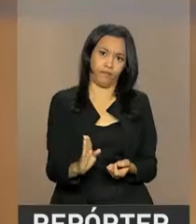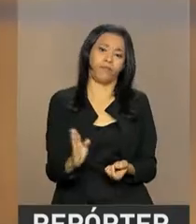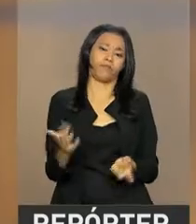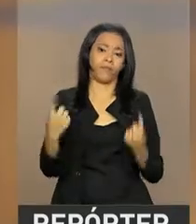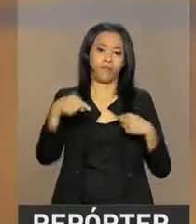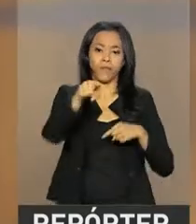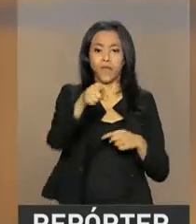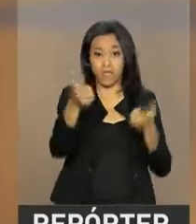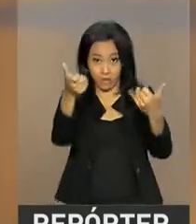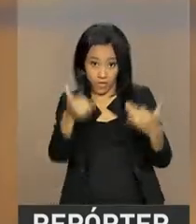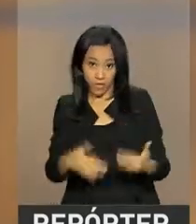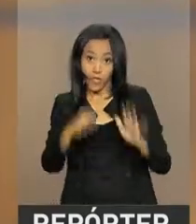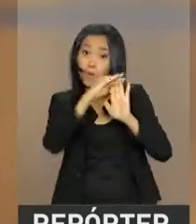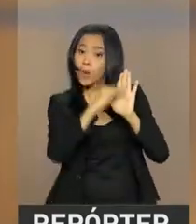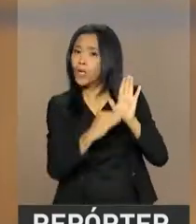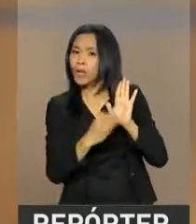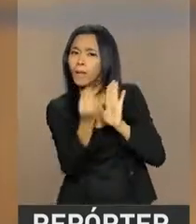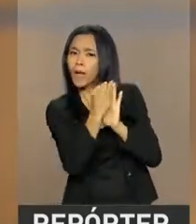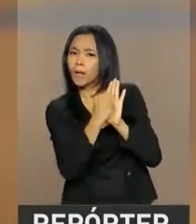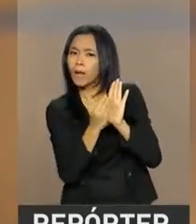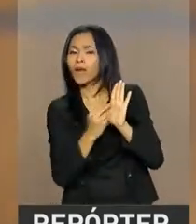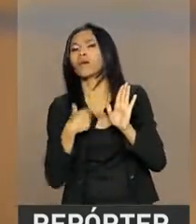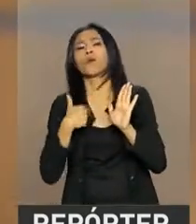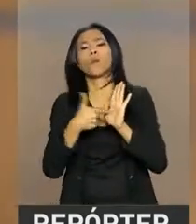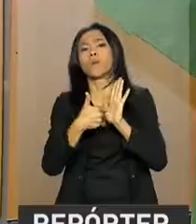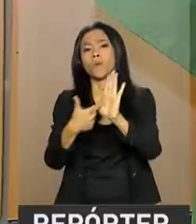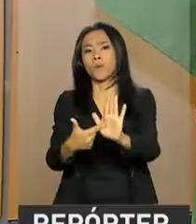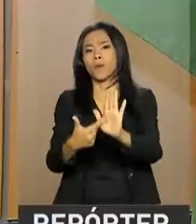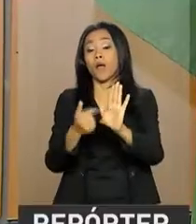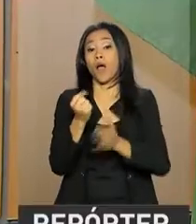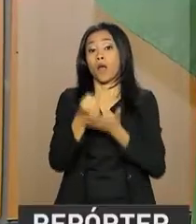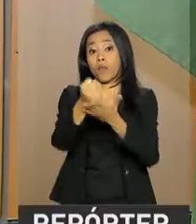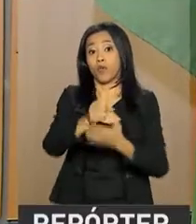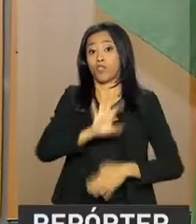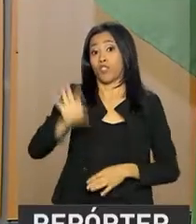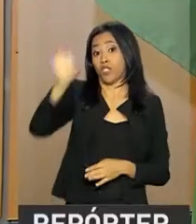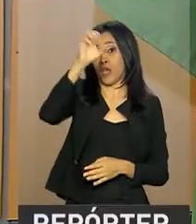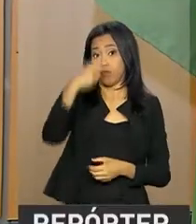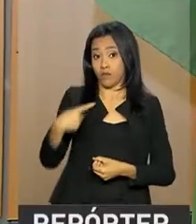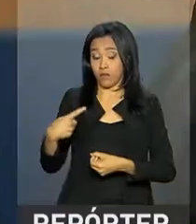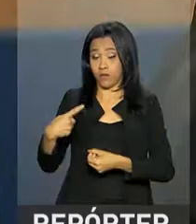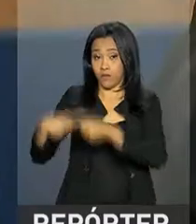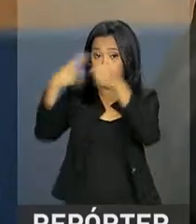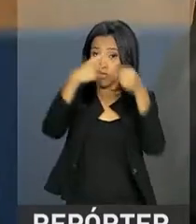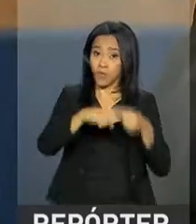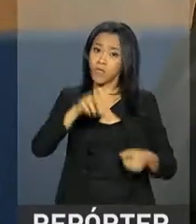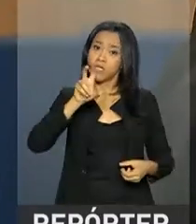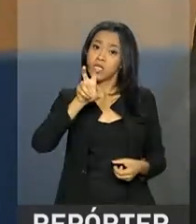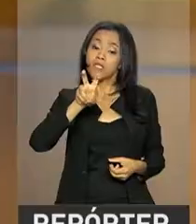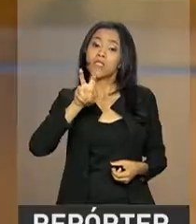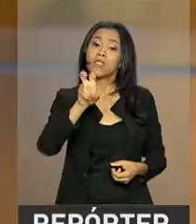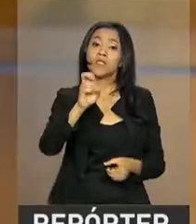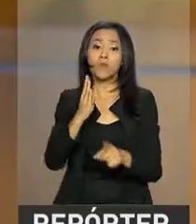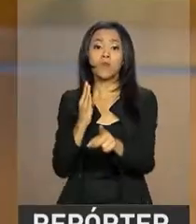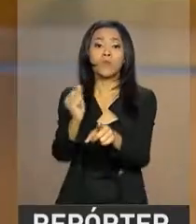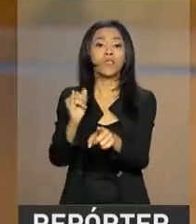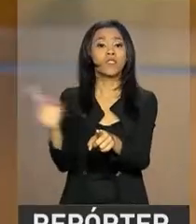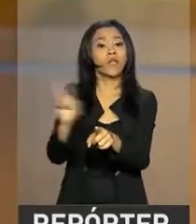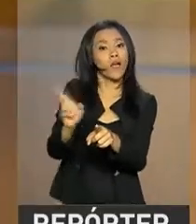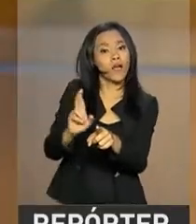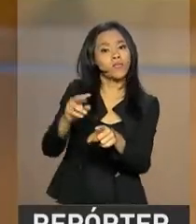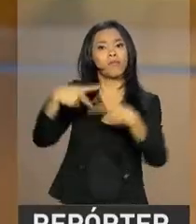o programa disponibiliza para estados e municípios 5 bilhões de reais para investimentos na reestruturação